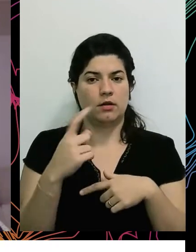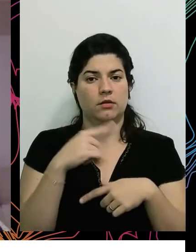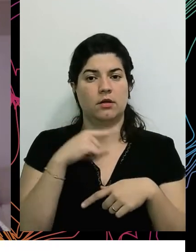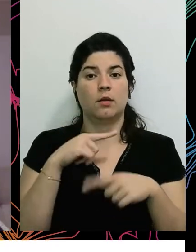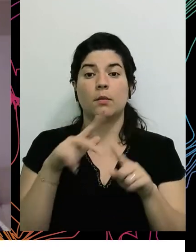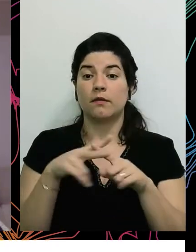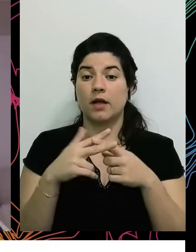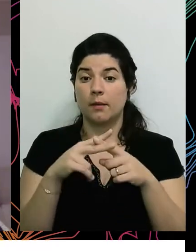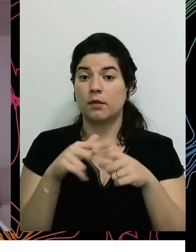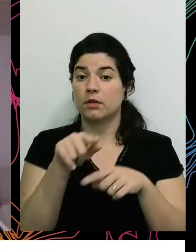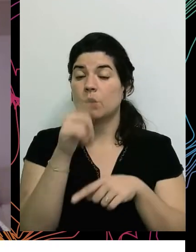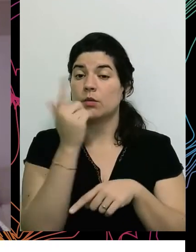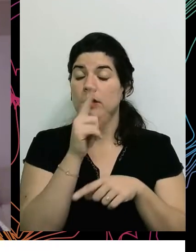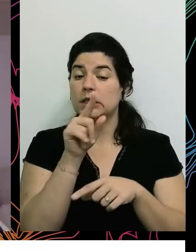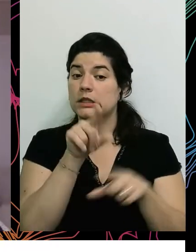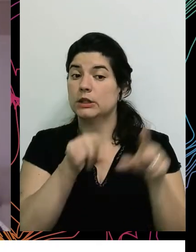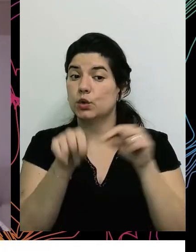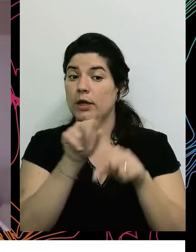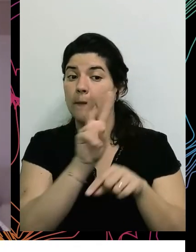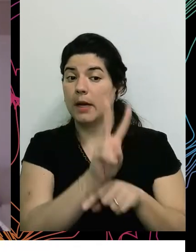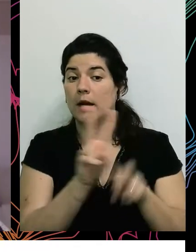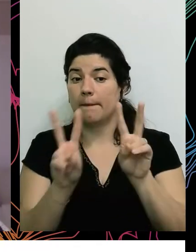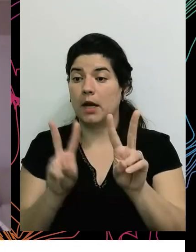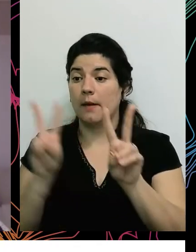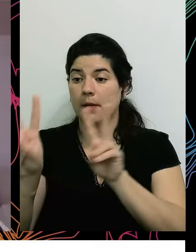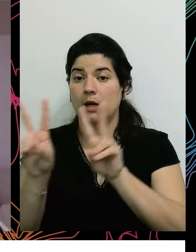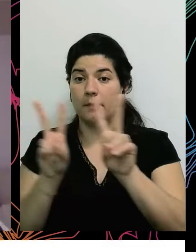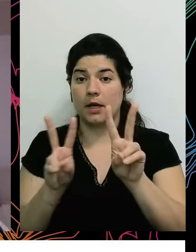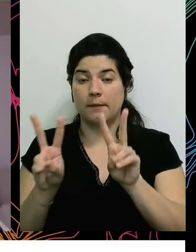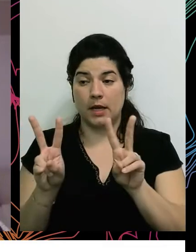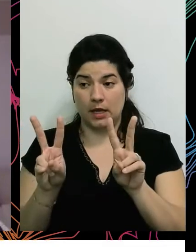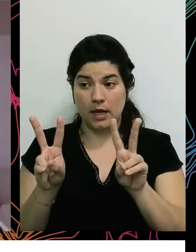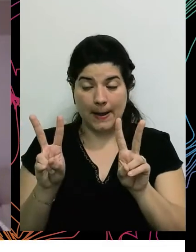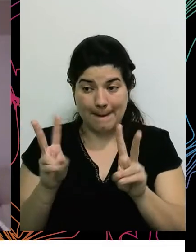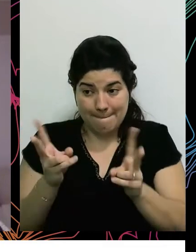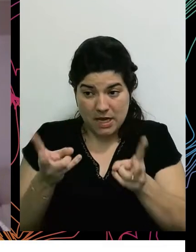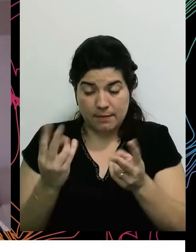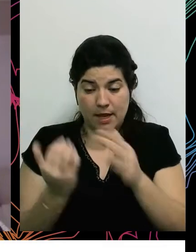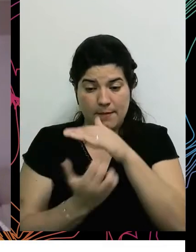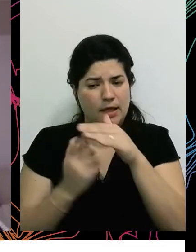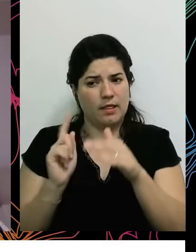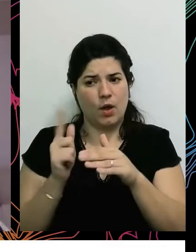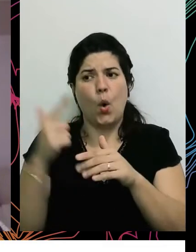você escolhia os pares, não podia ser o par, não podia ser da mesma empresa, justamente para você trazer